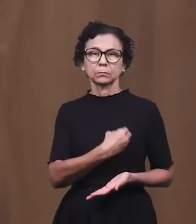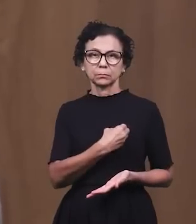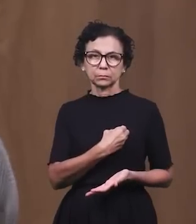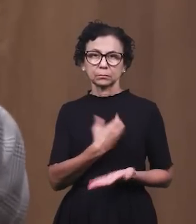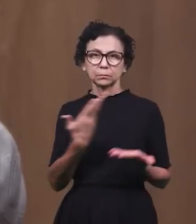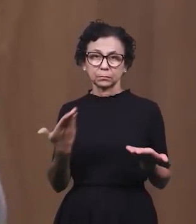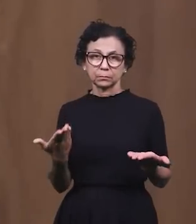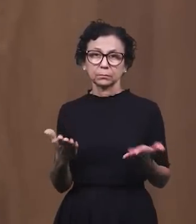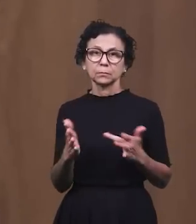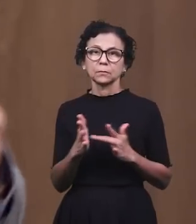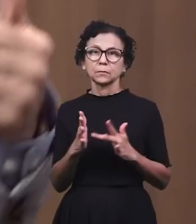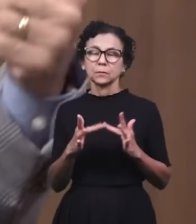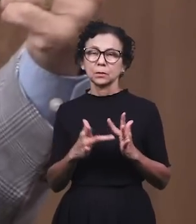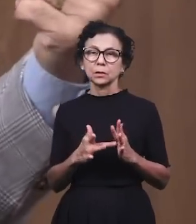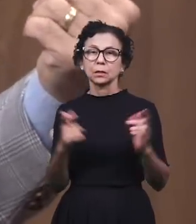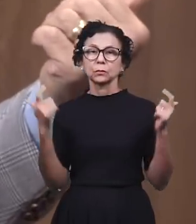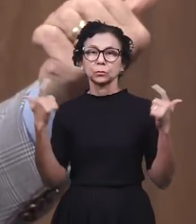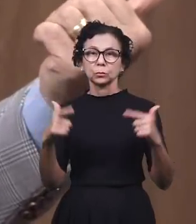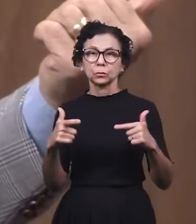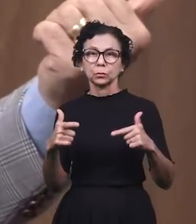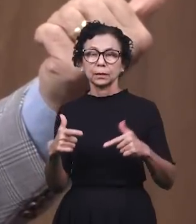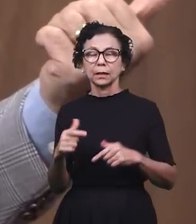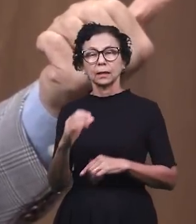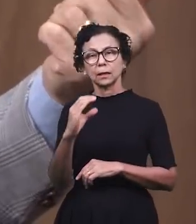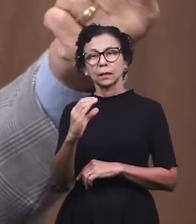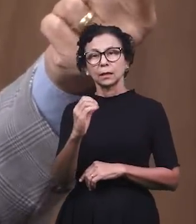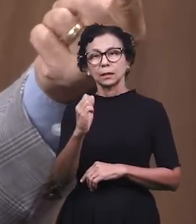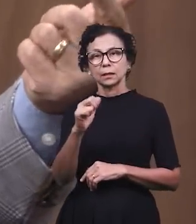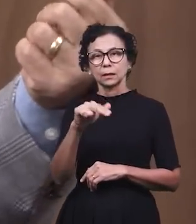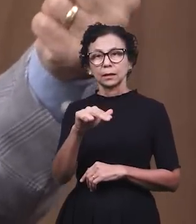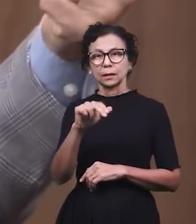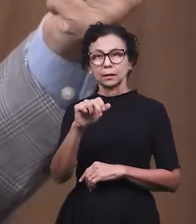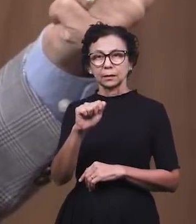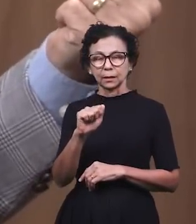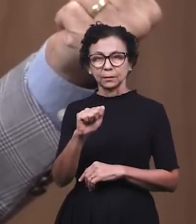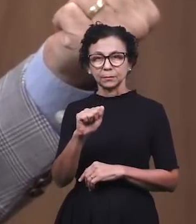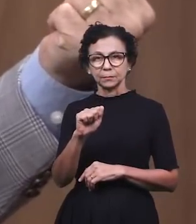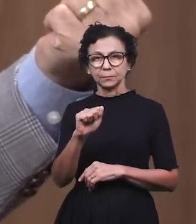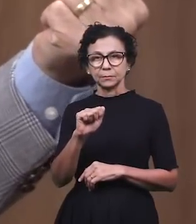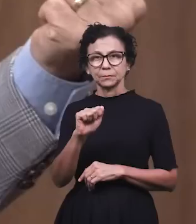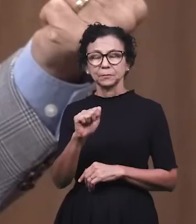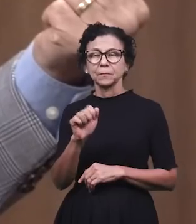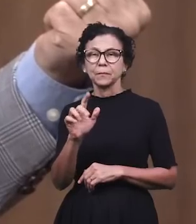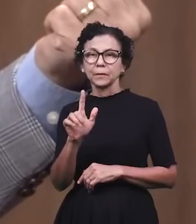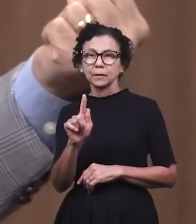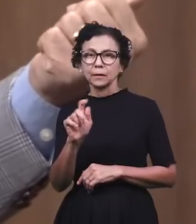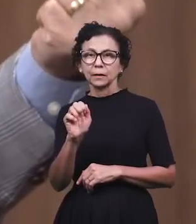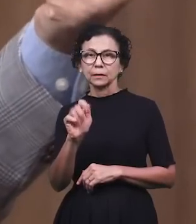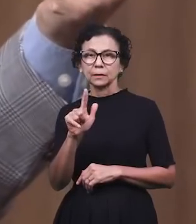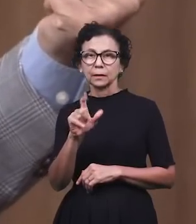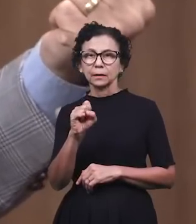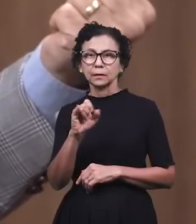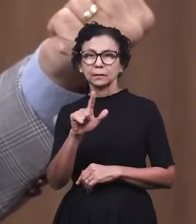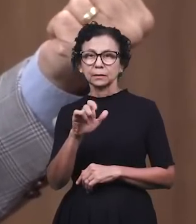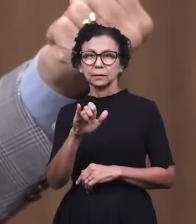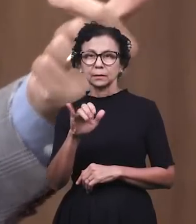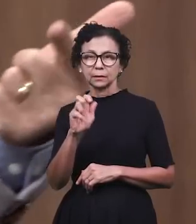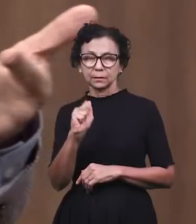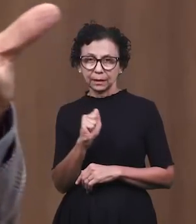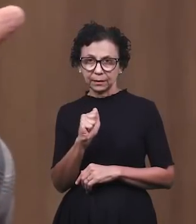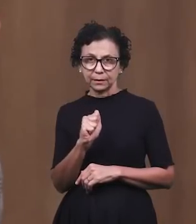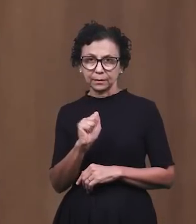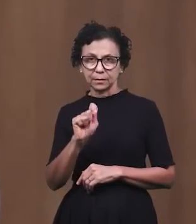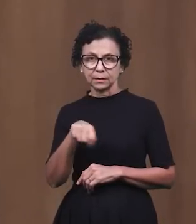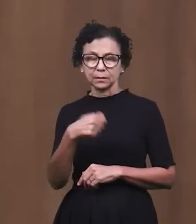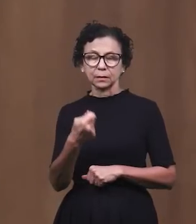e ressurreição em Caná da Galiléia. Galiléia, que era dos gentios. Em Galiléia dos gentios,